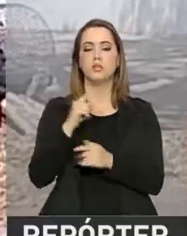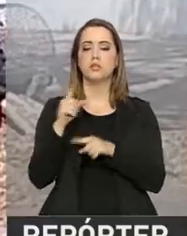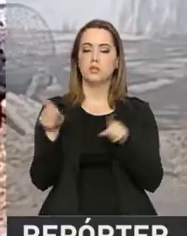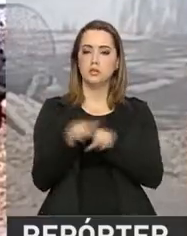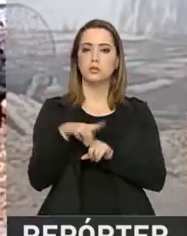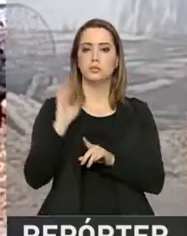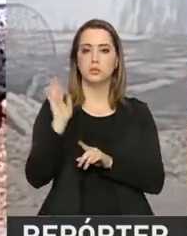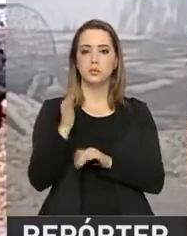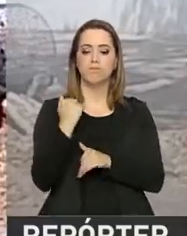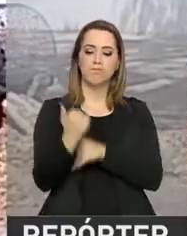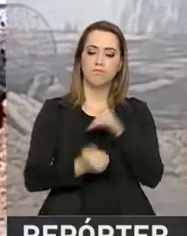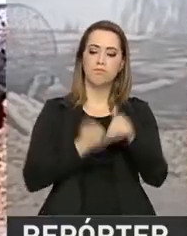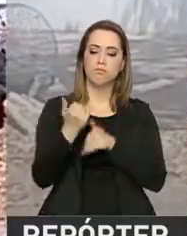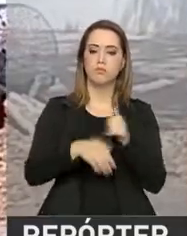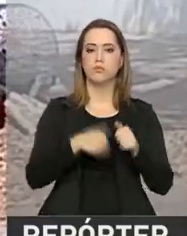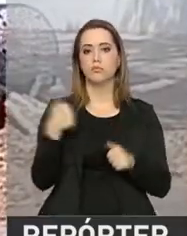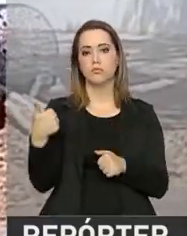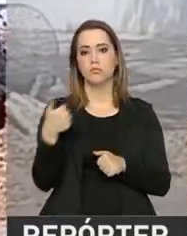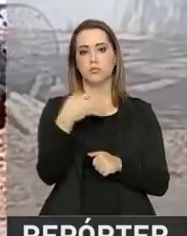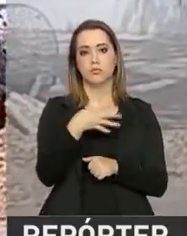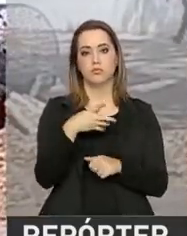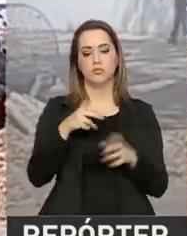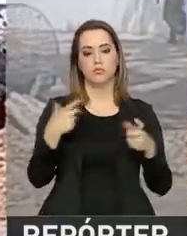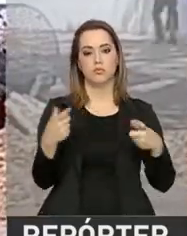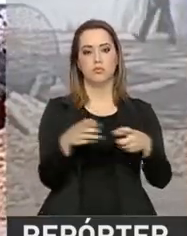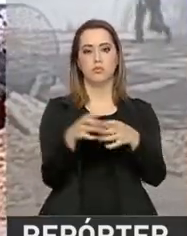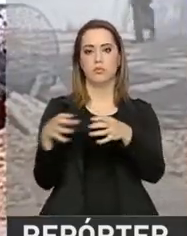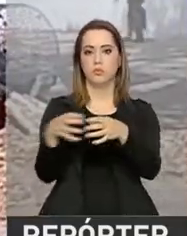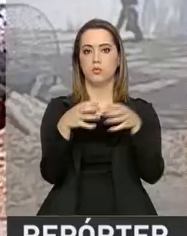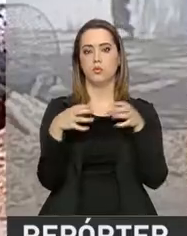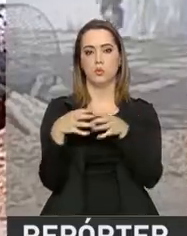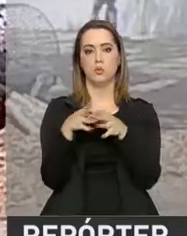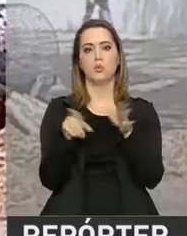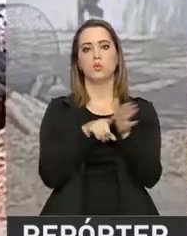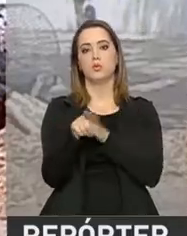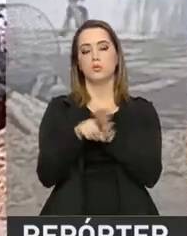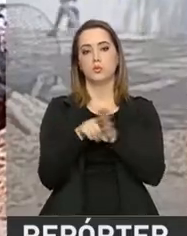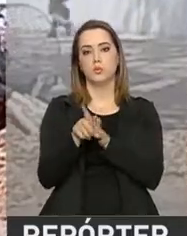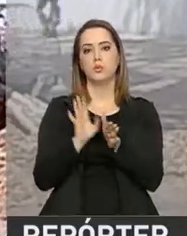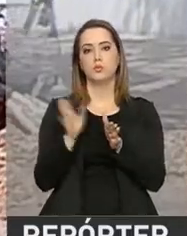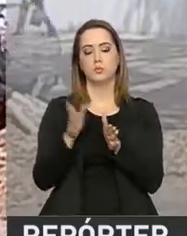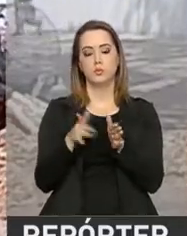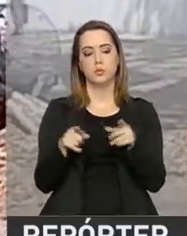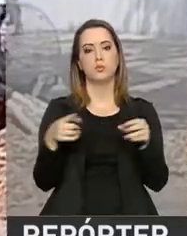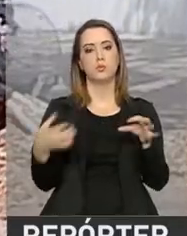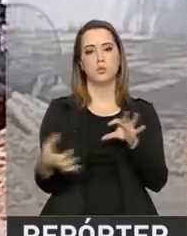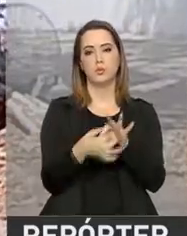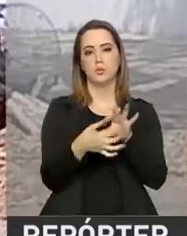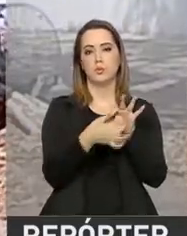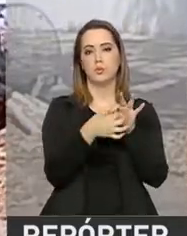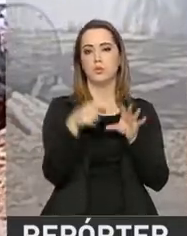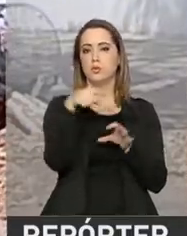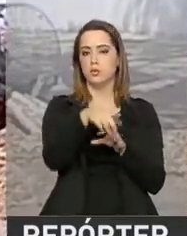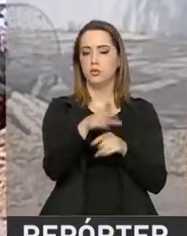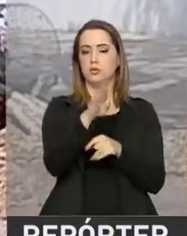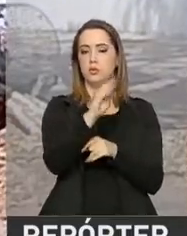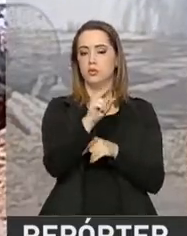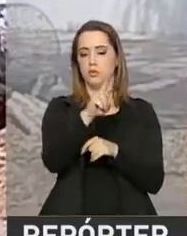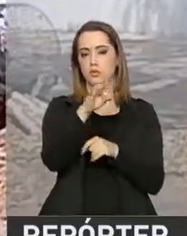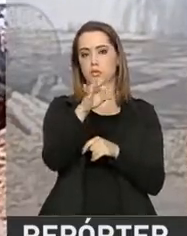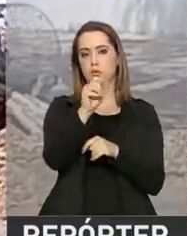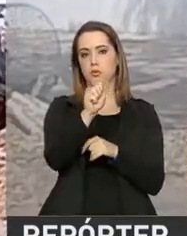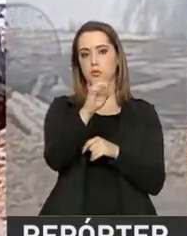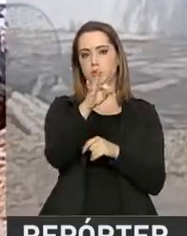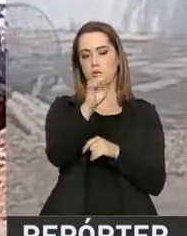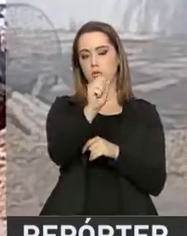já estão em andamento em 14 instituições de pesquisa credenciadas pelo Butantan. Ao todo, serão 17